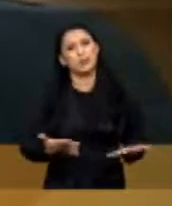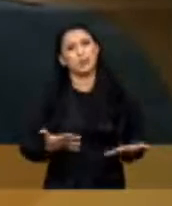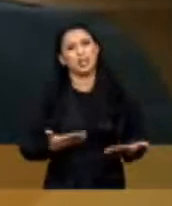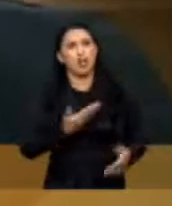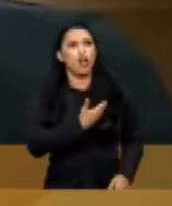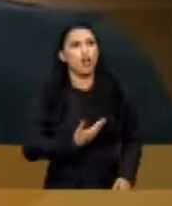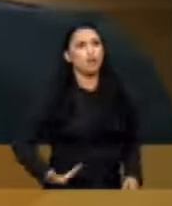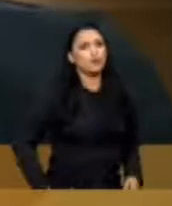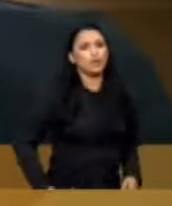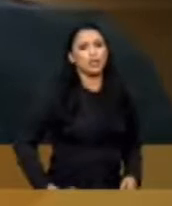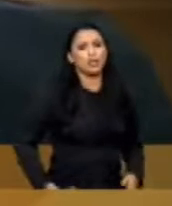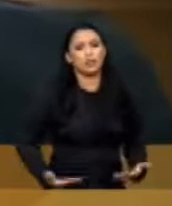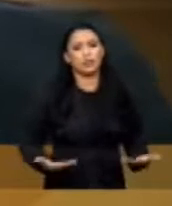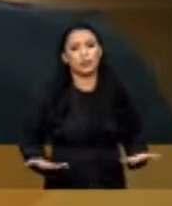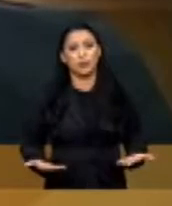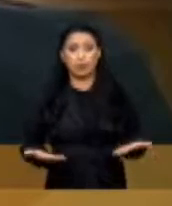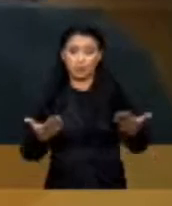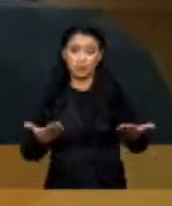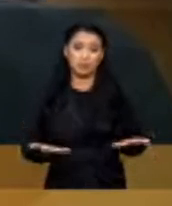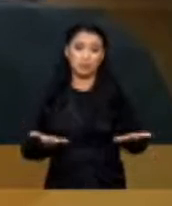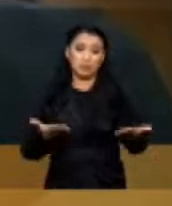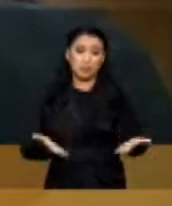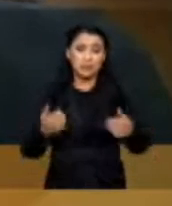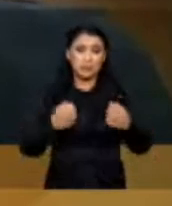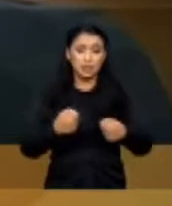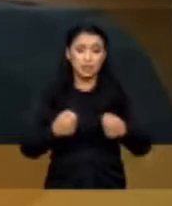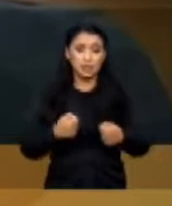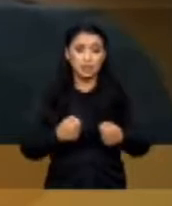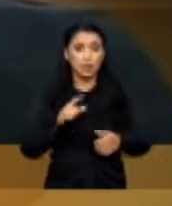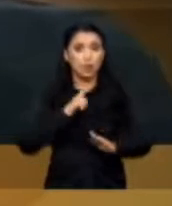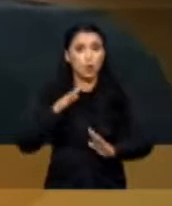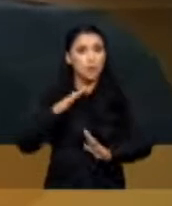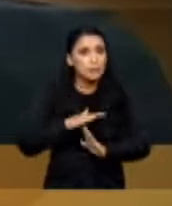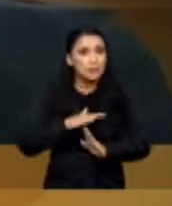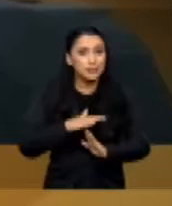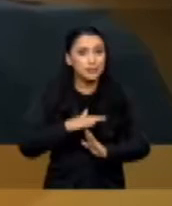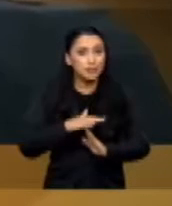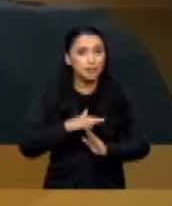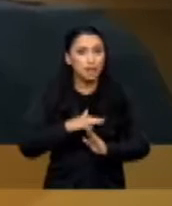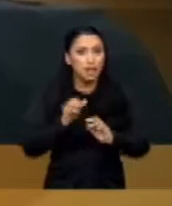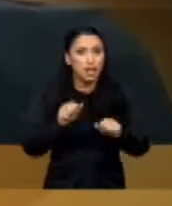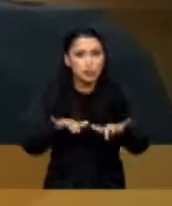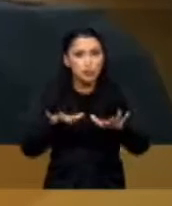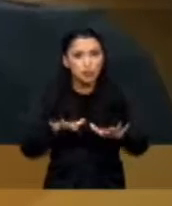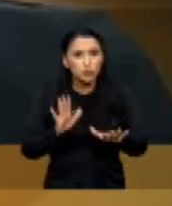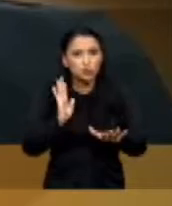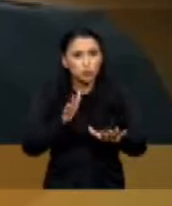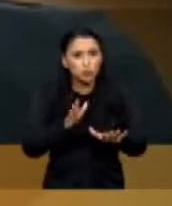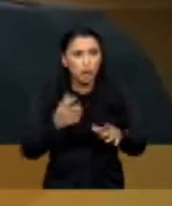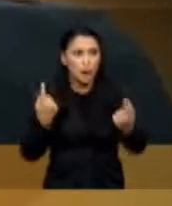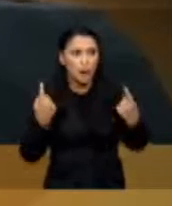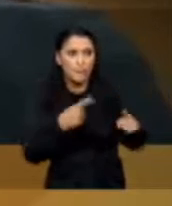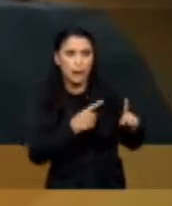governos contra a liberdade de expressão quando ela existe. Mas aqui é um limite muito grave. Esta corte já sofreu